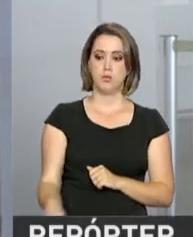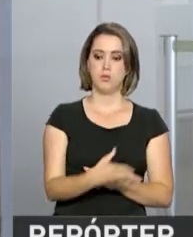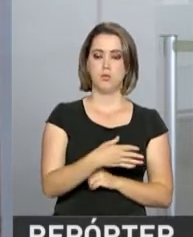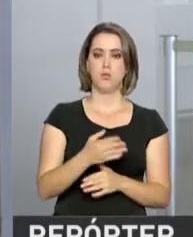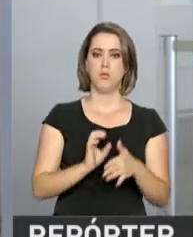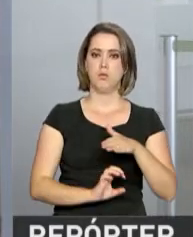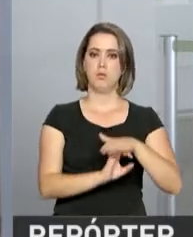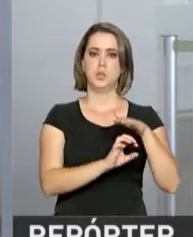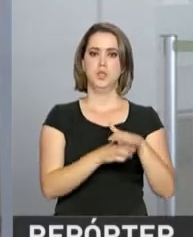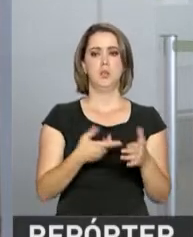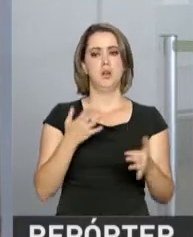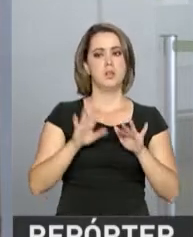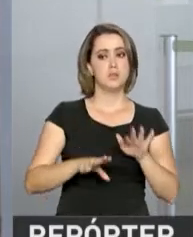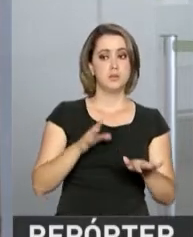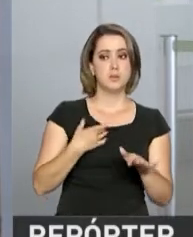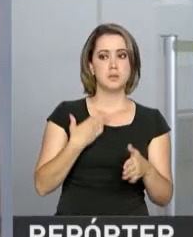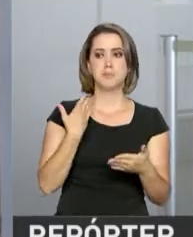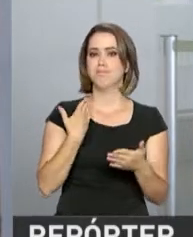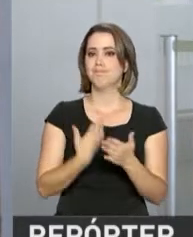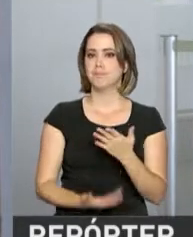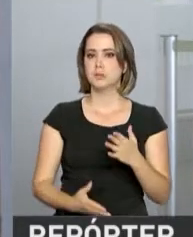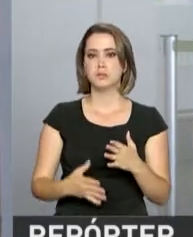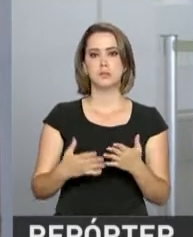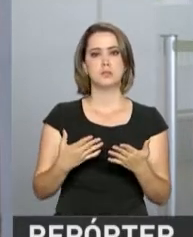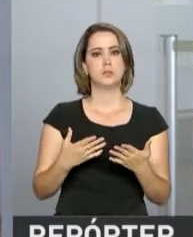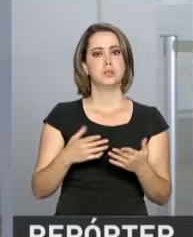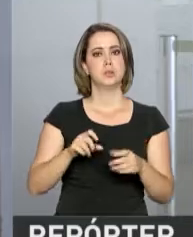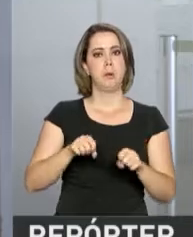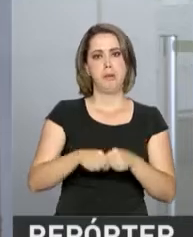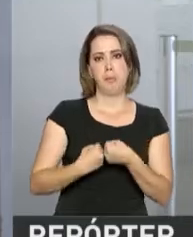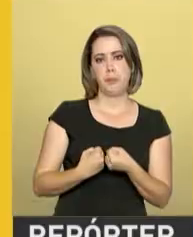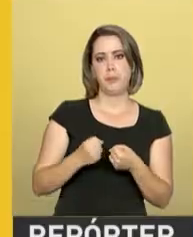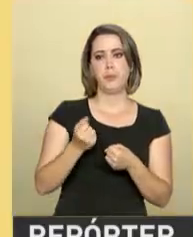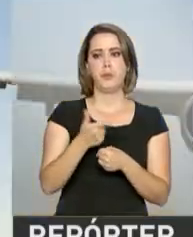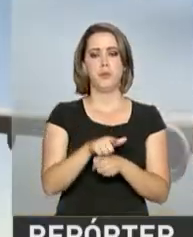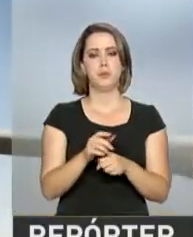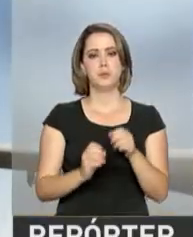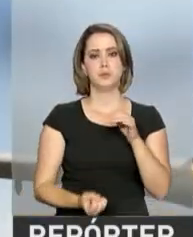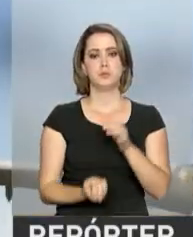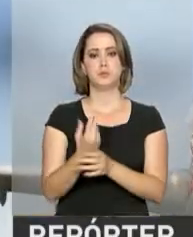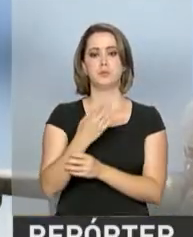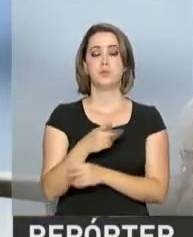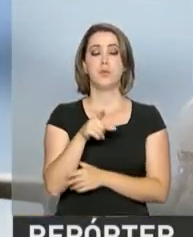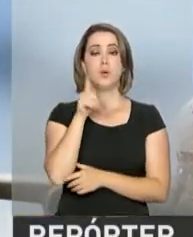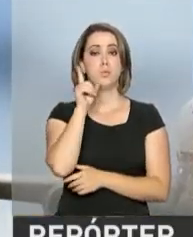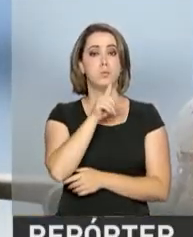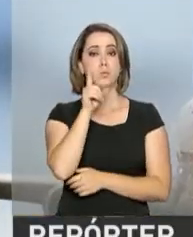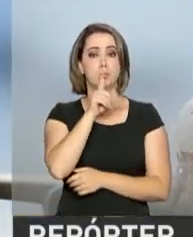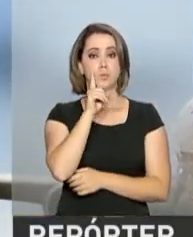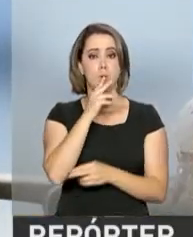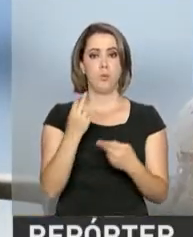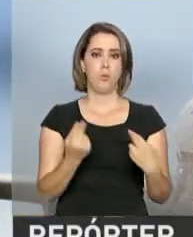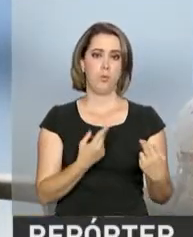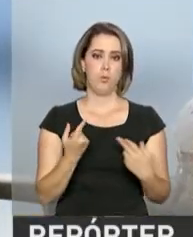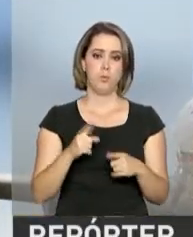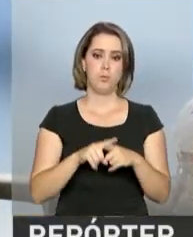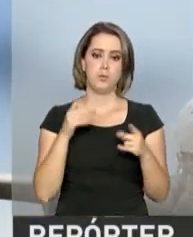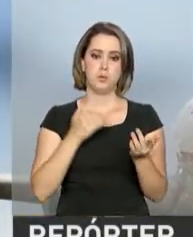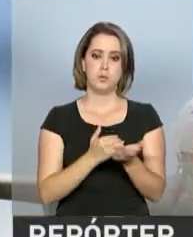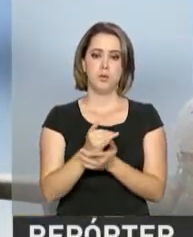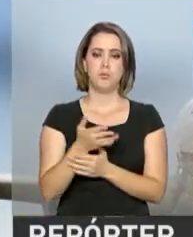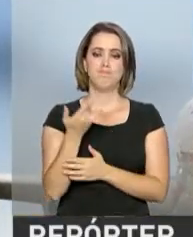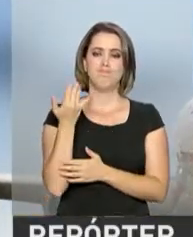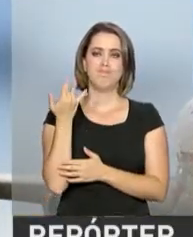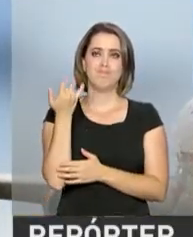Algumas empresas não deram conta de sobreviver nesse ambiente e foram à falência, outras foram criadas. Nos Estados Unidos, o processo foi parecido, mas começou